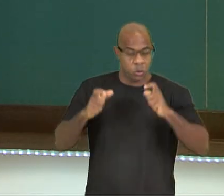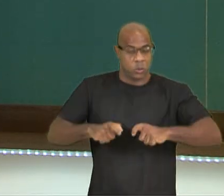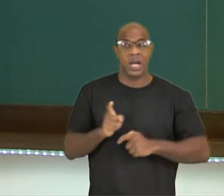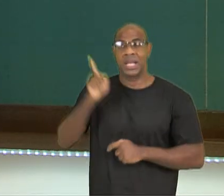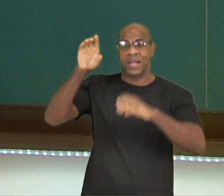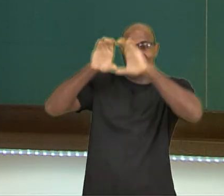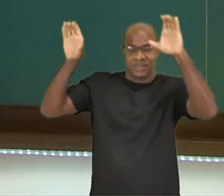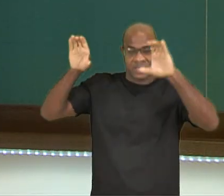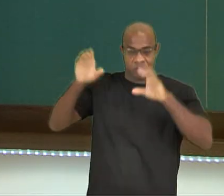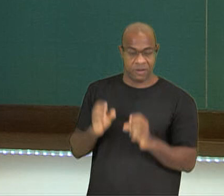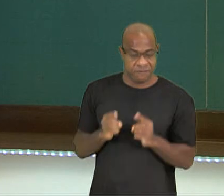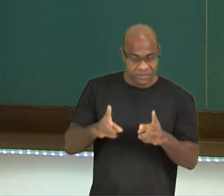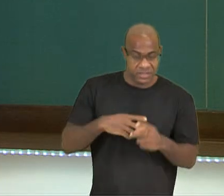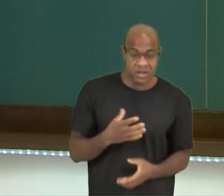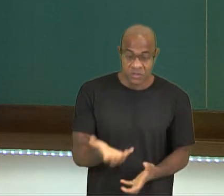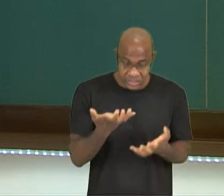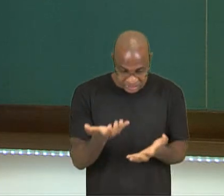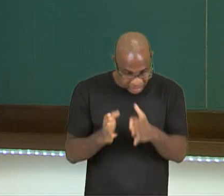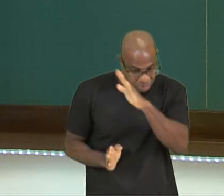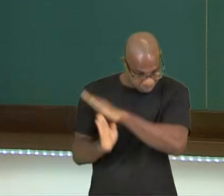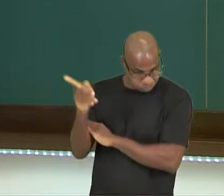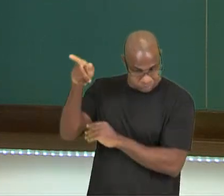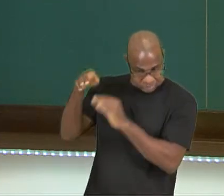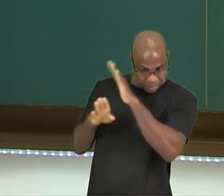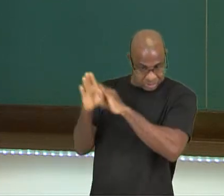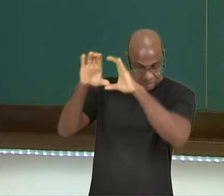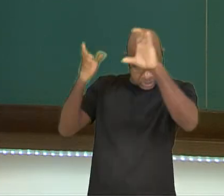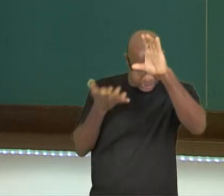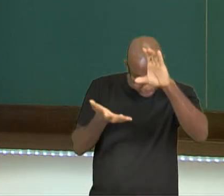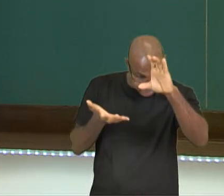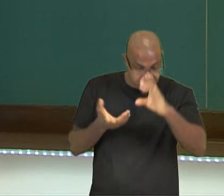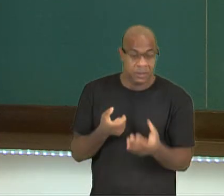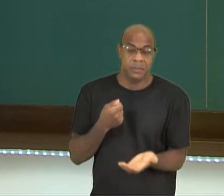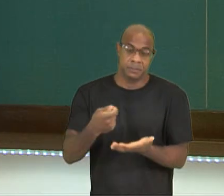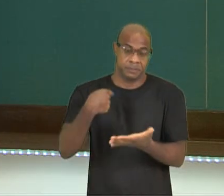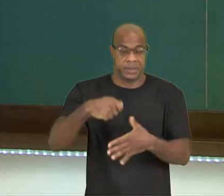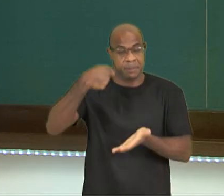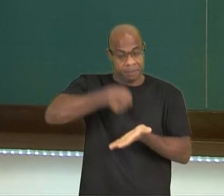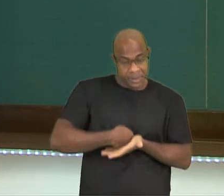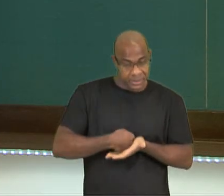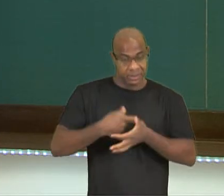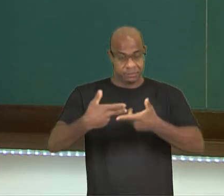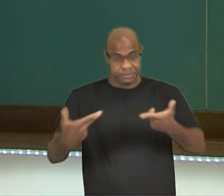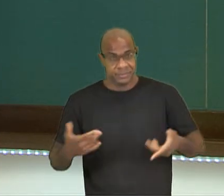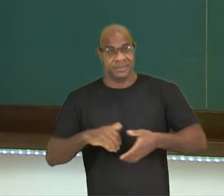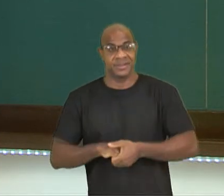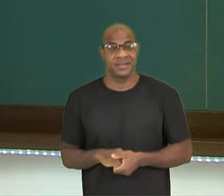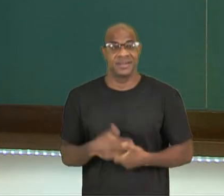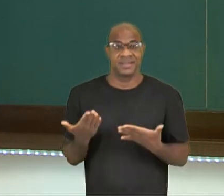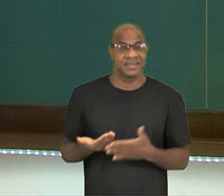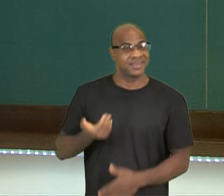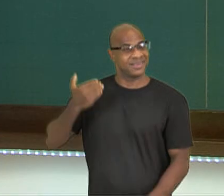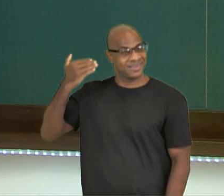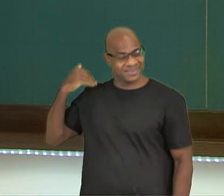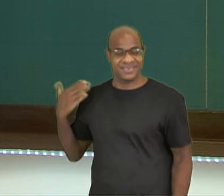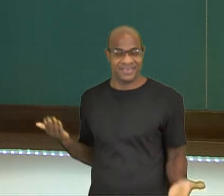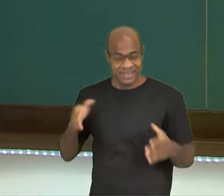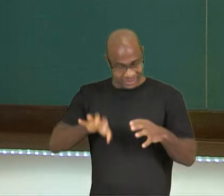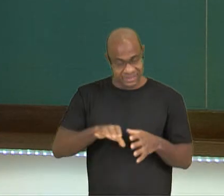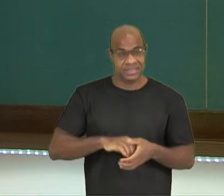projeto demorou 100 anos para ficar pronto, mas começou todo esse projeto no